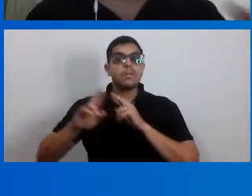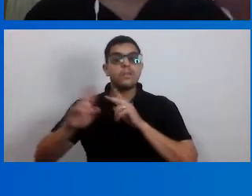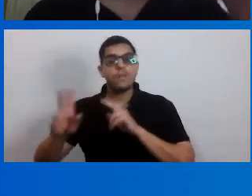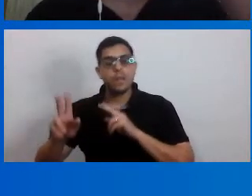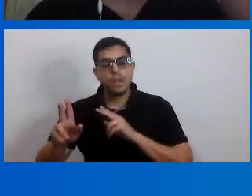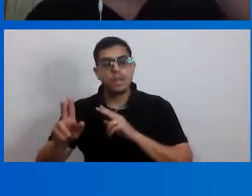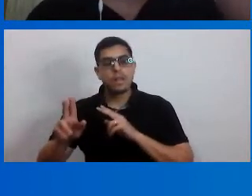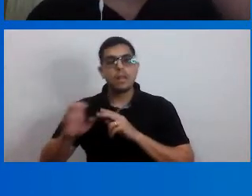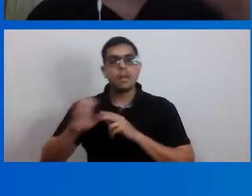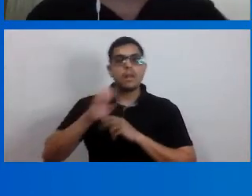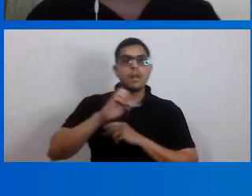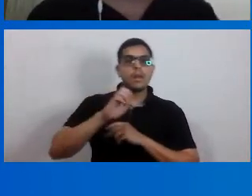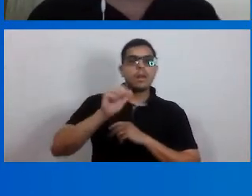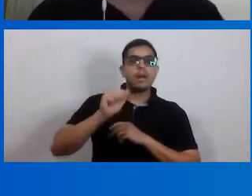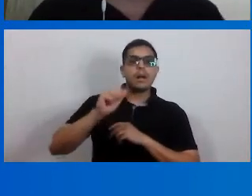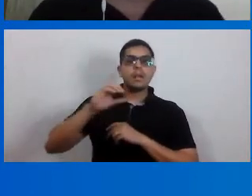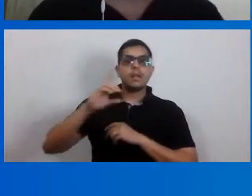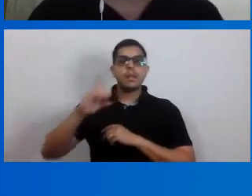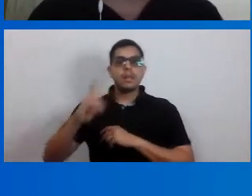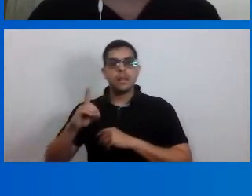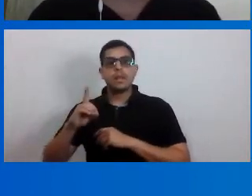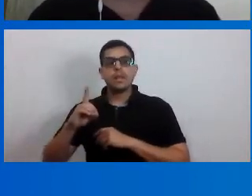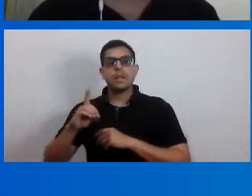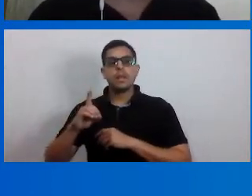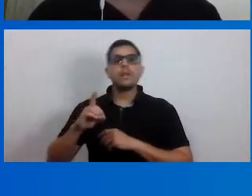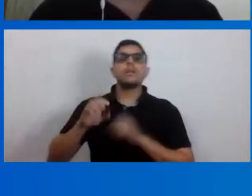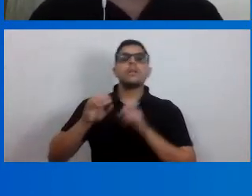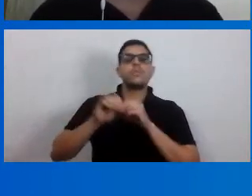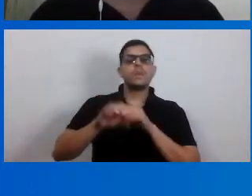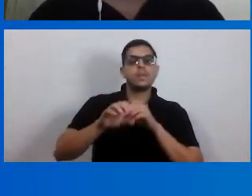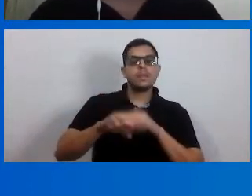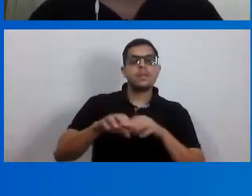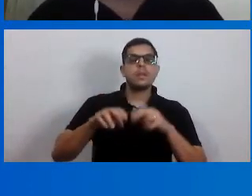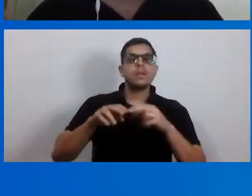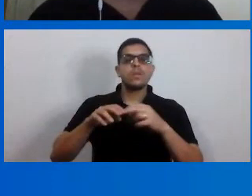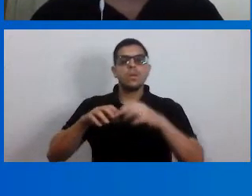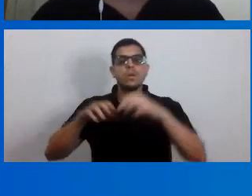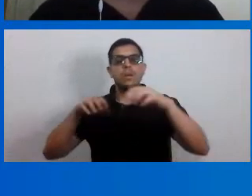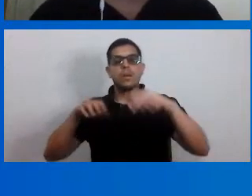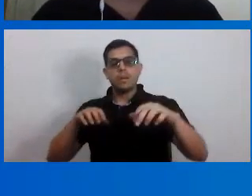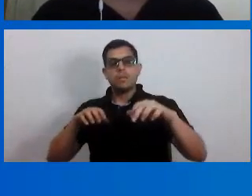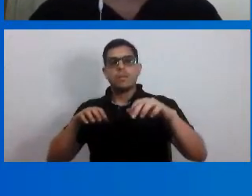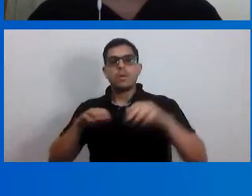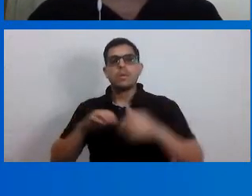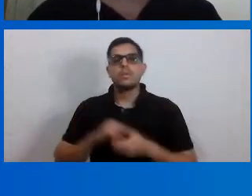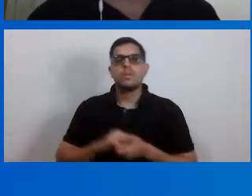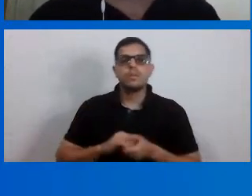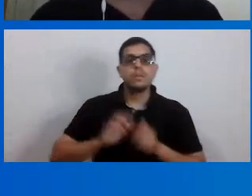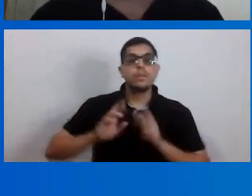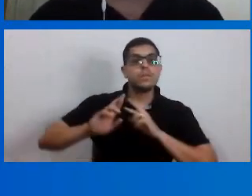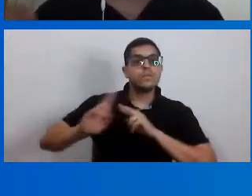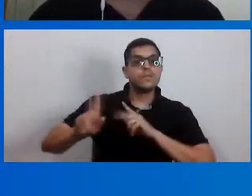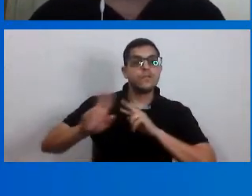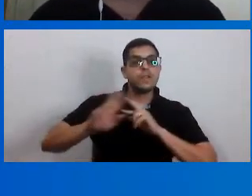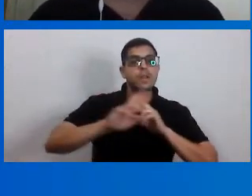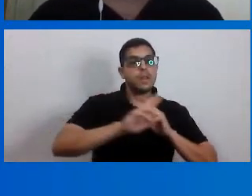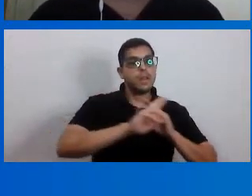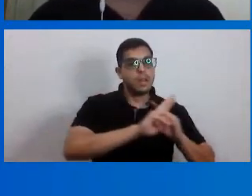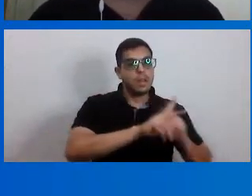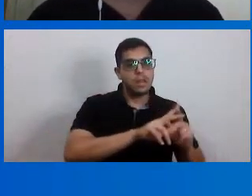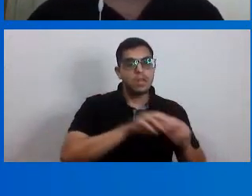e esse comentário da professora andrélastora acho que vem no mesmo sentido diferenciar o ensino à distância desse ensino